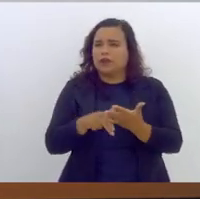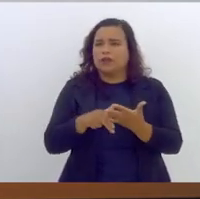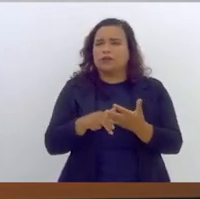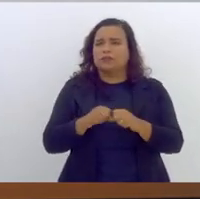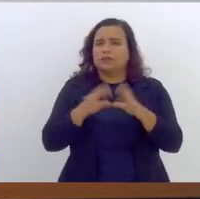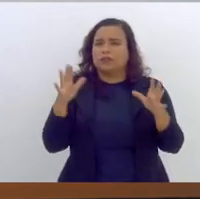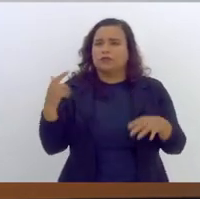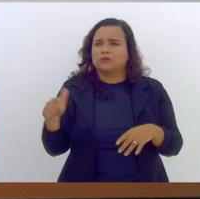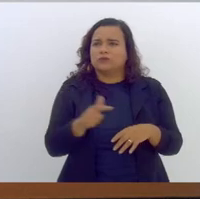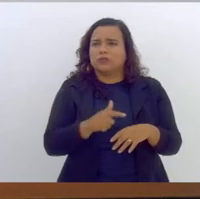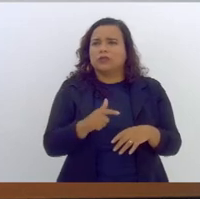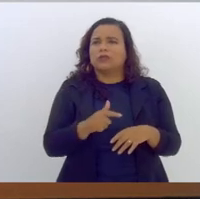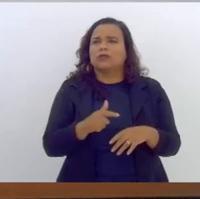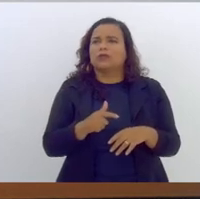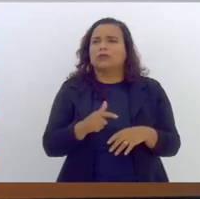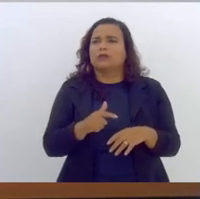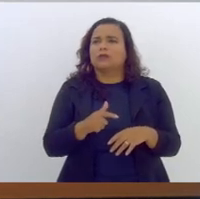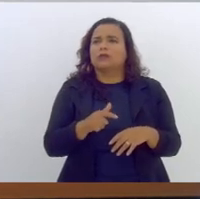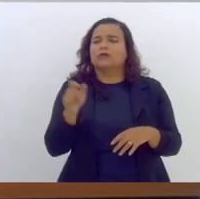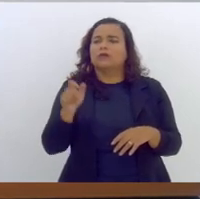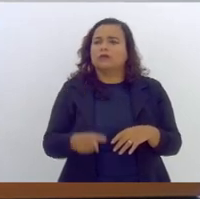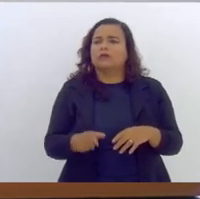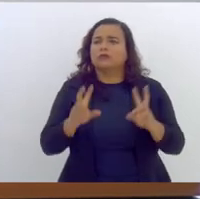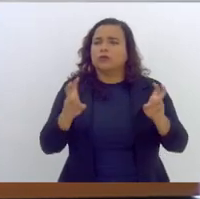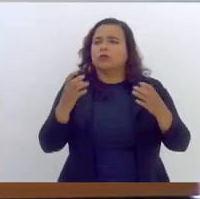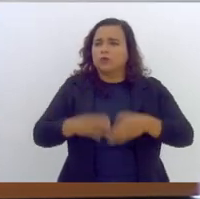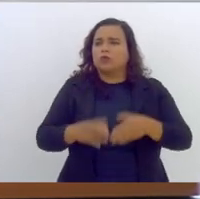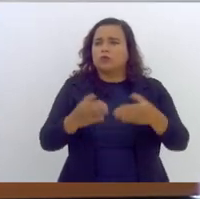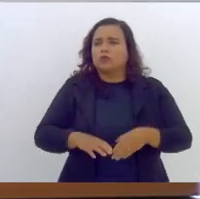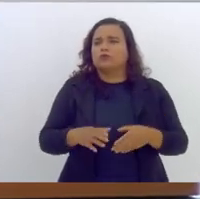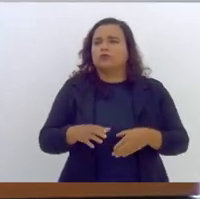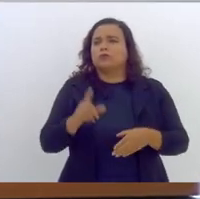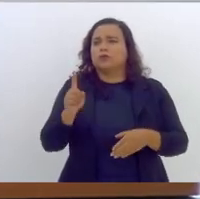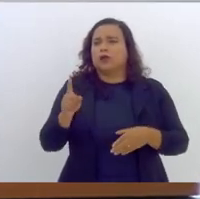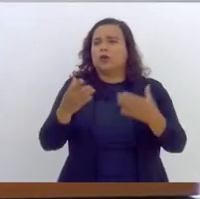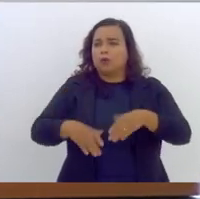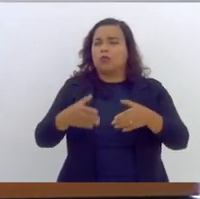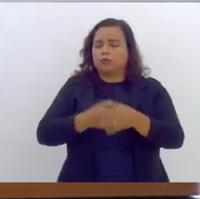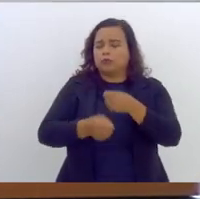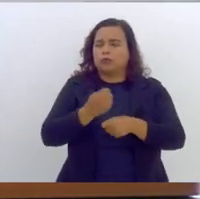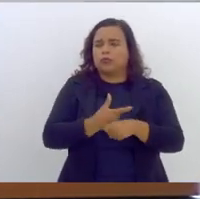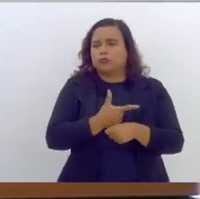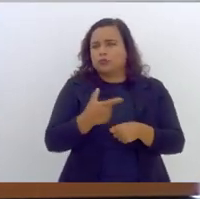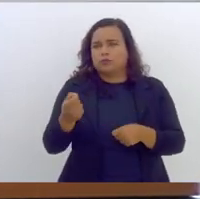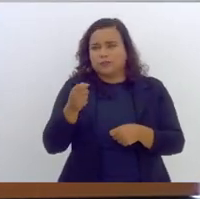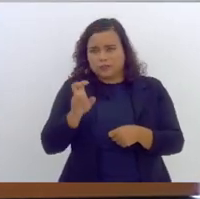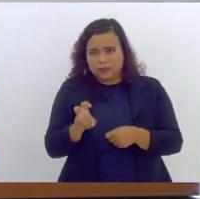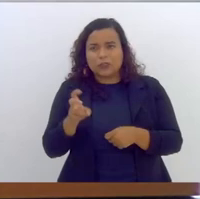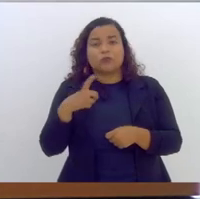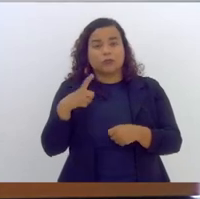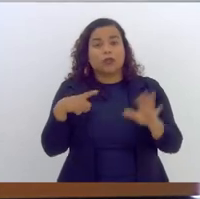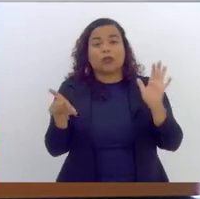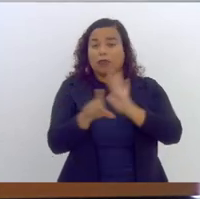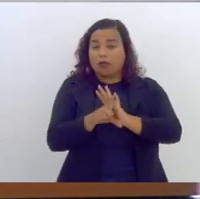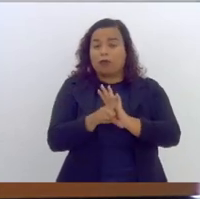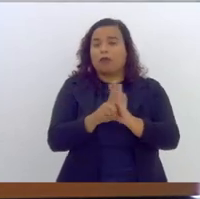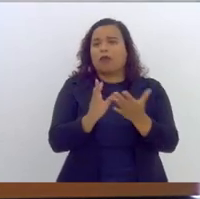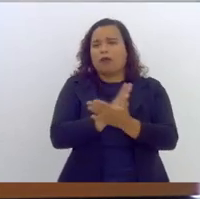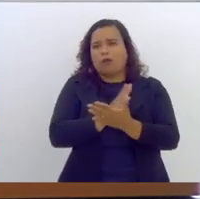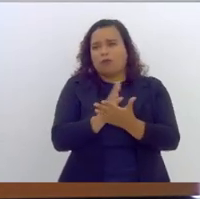esclarecidas ainda em relação aos concursos por mais que por exemplo de concurso de 2005 nós já tenhamos legislação